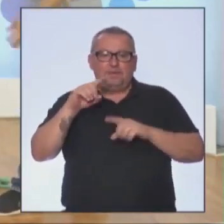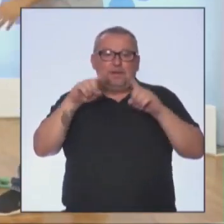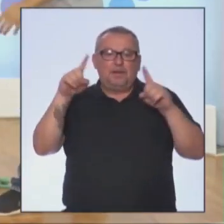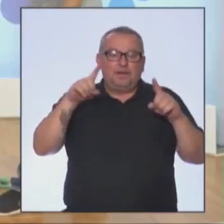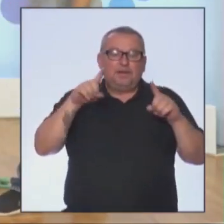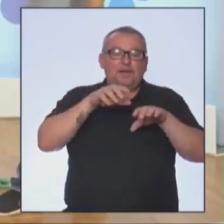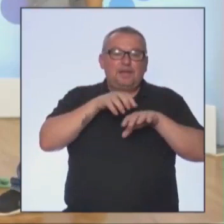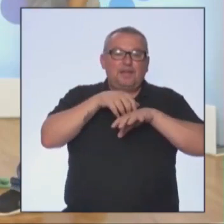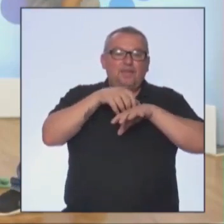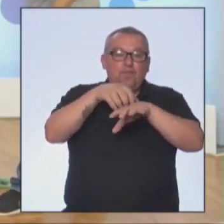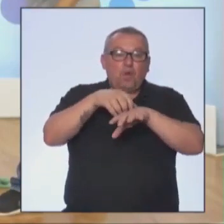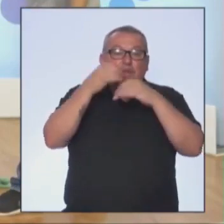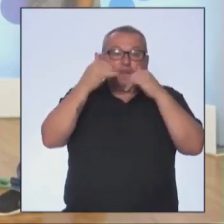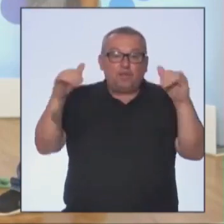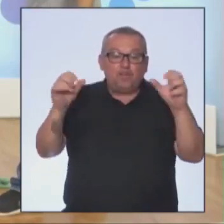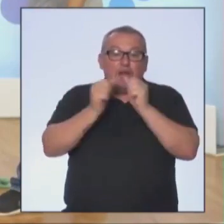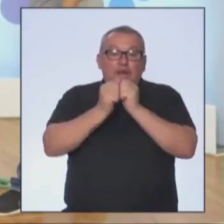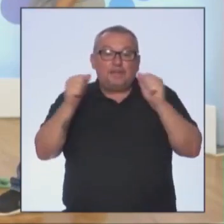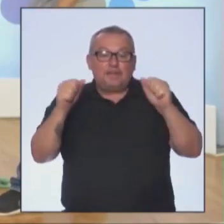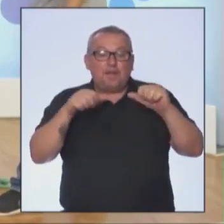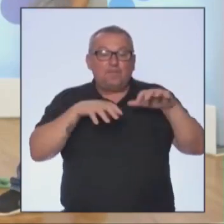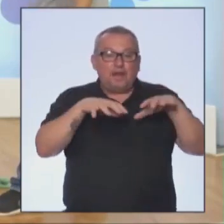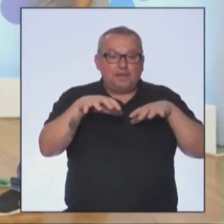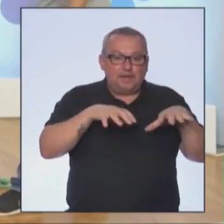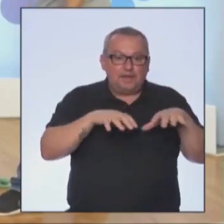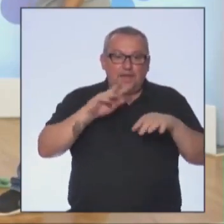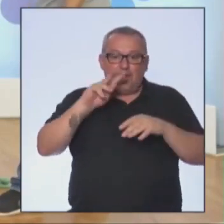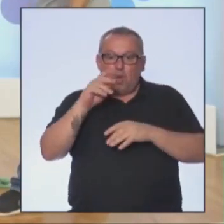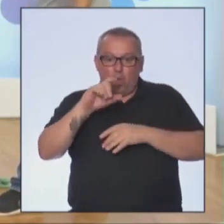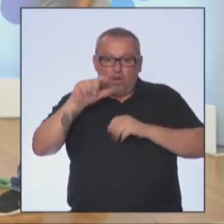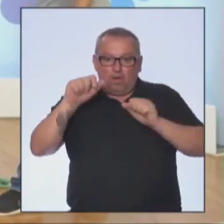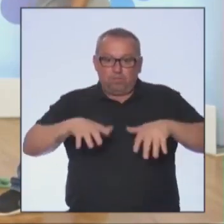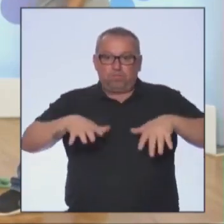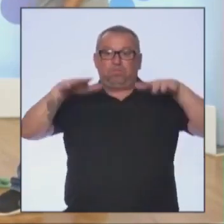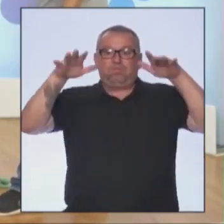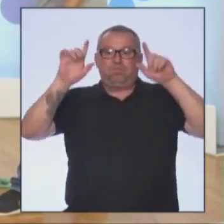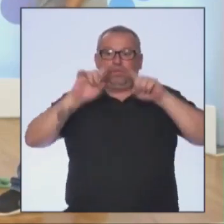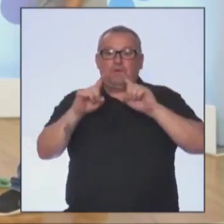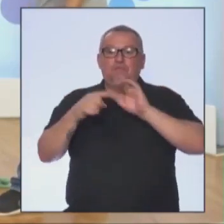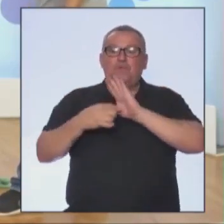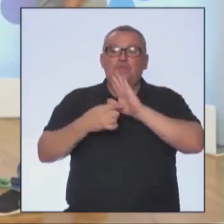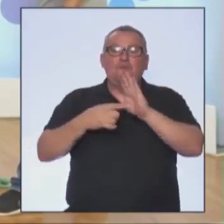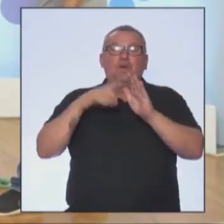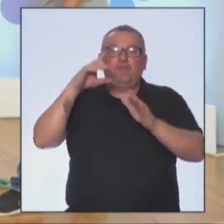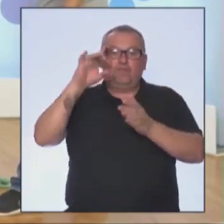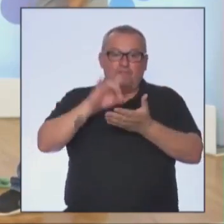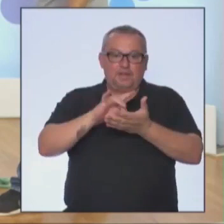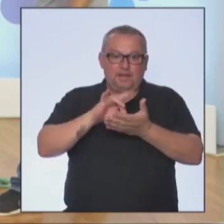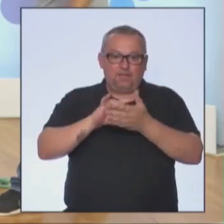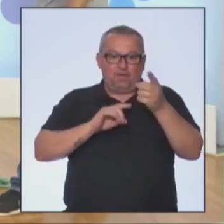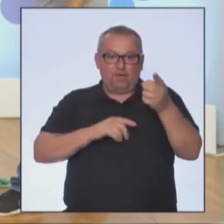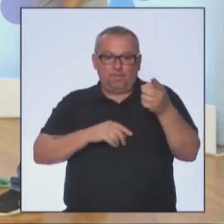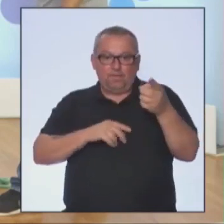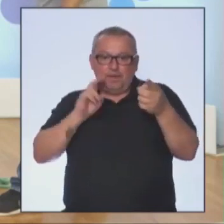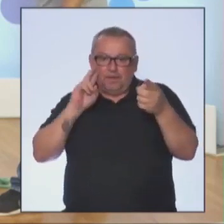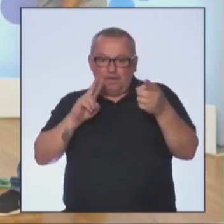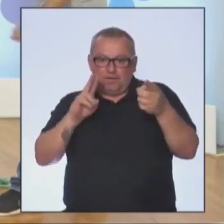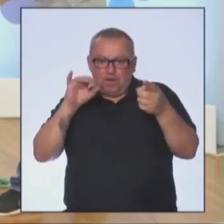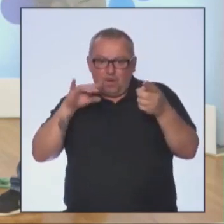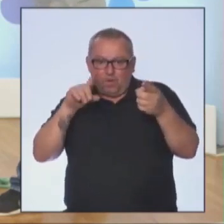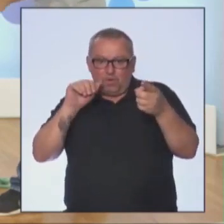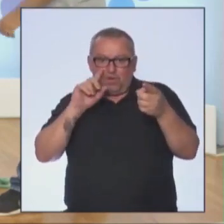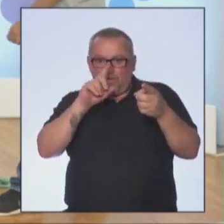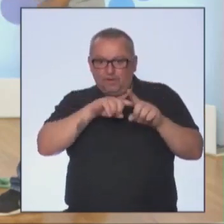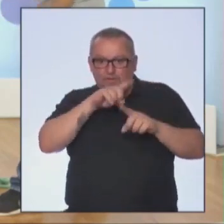sem transportar matéria. A ola é uma boa analogia, mas agora a gente vai te mostrar a onda de verdade. Isso aqui é uma onda, olha